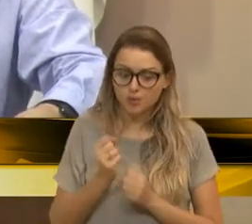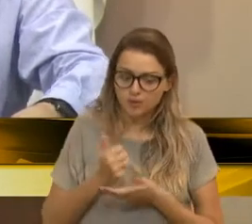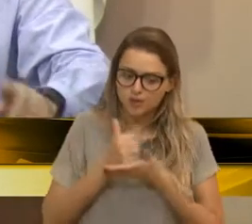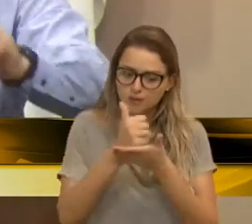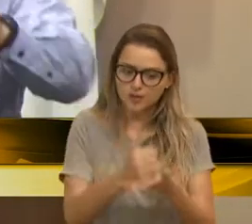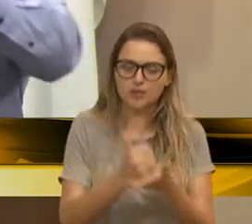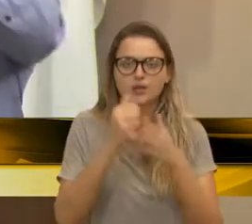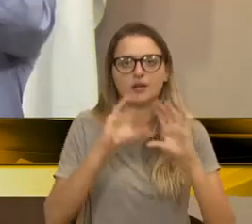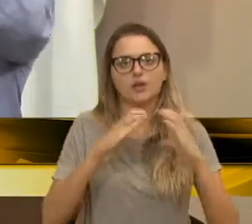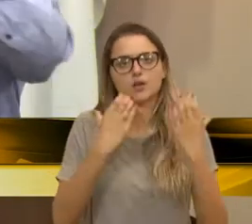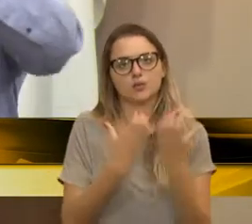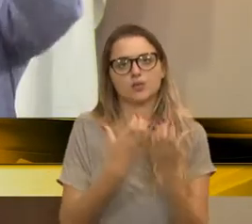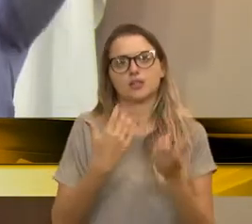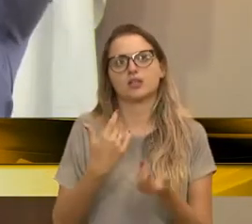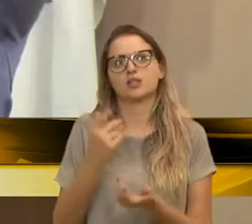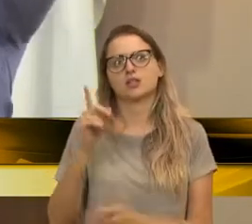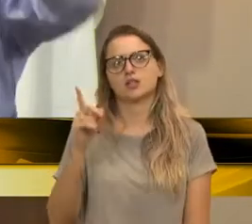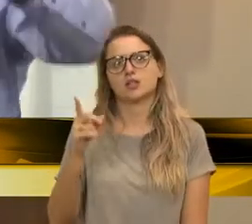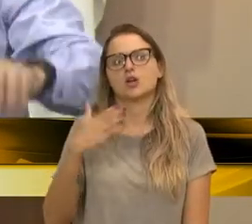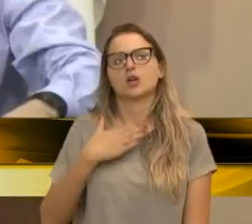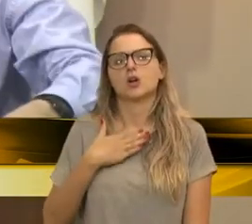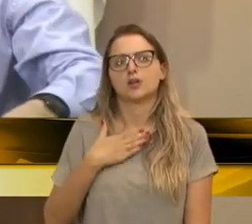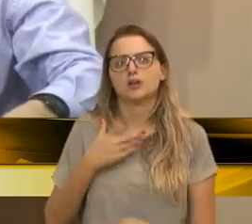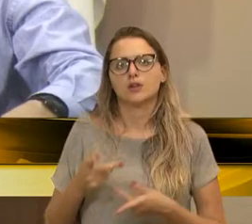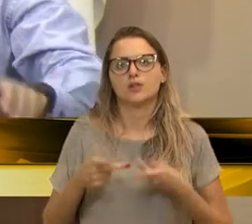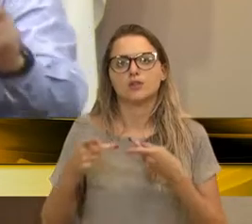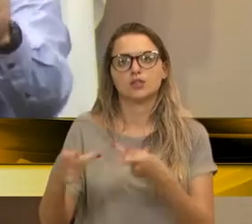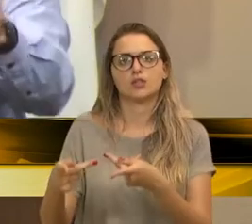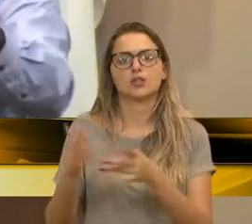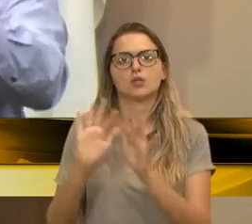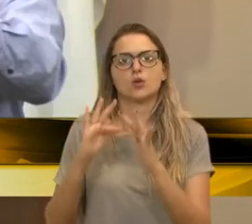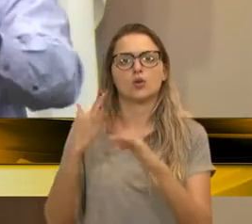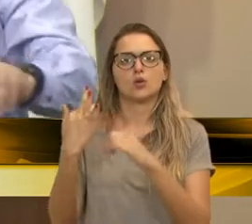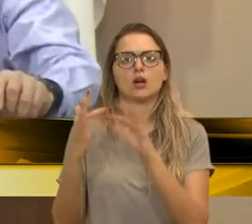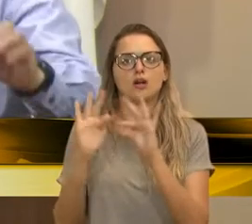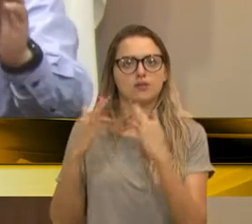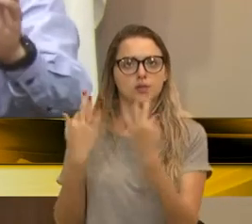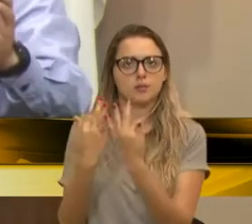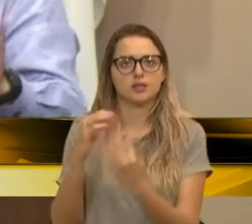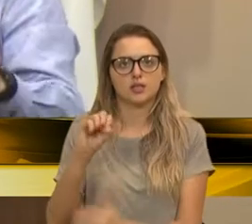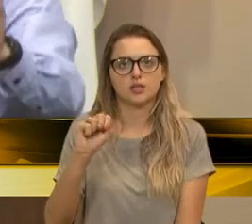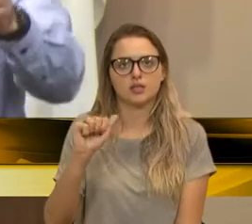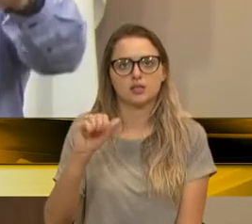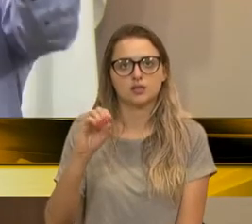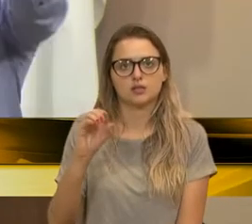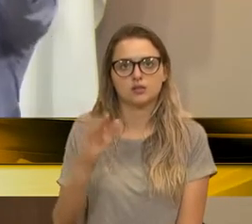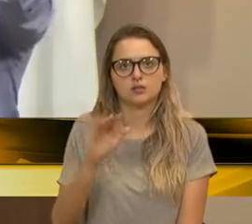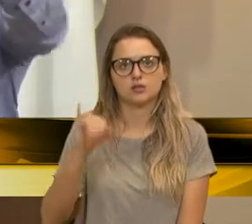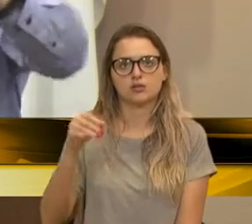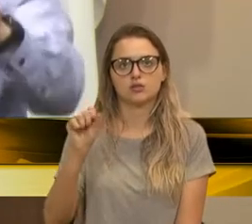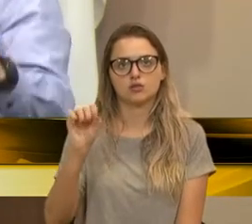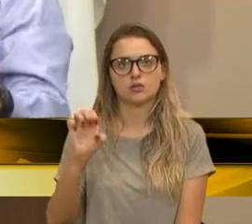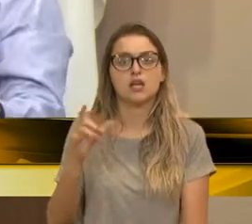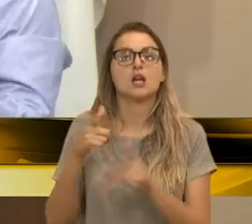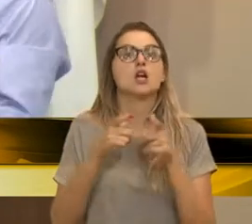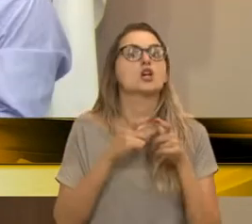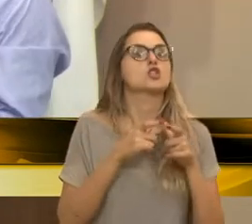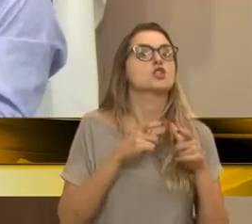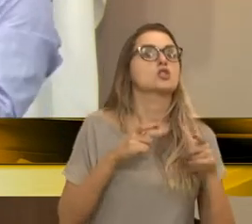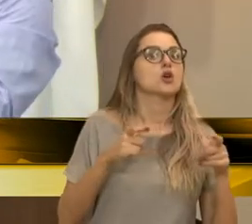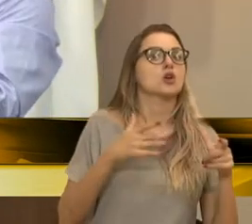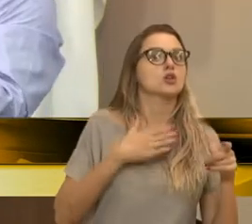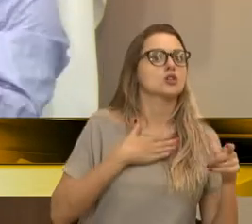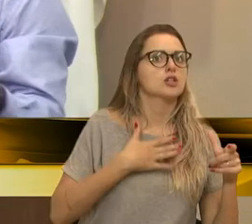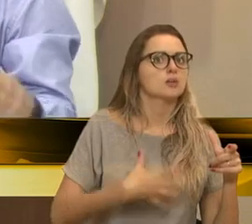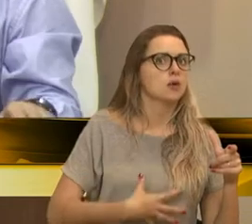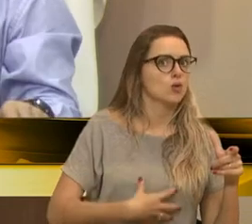comunidade. Aquela família, o meu assessor que visitamos ali em São José, estava desanimada. O que ele disse? Ainda bem que o meu filho tem um negócio lá na cidade, pode